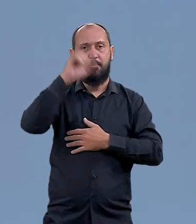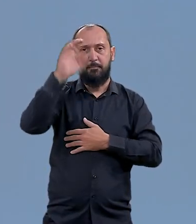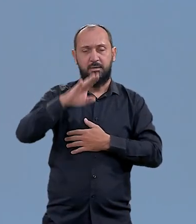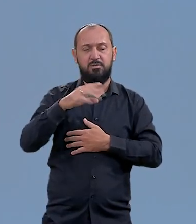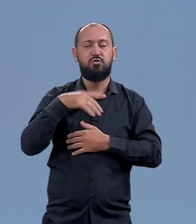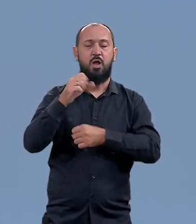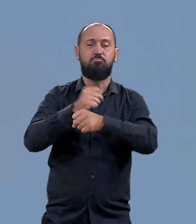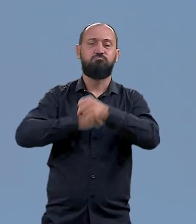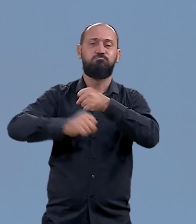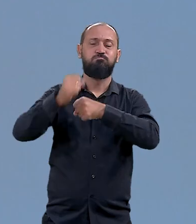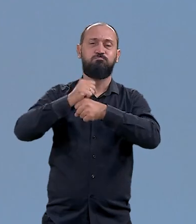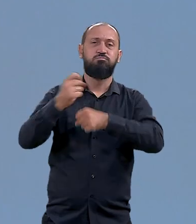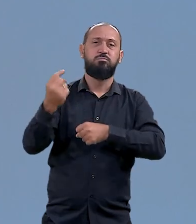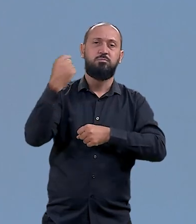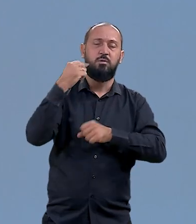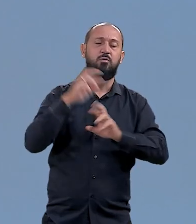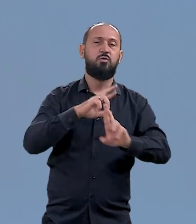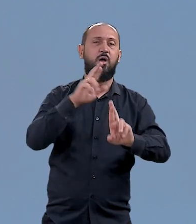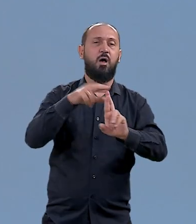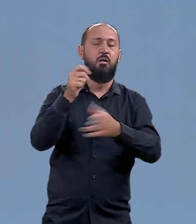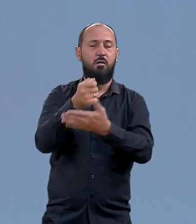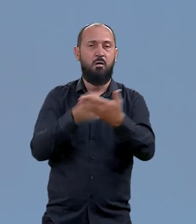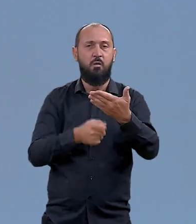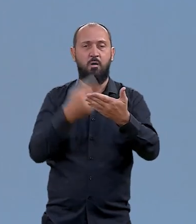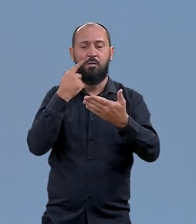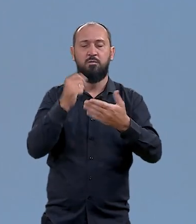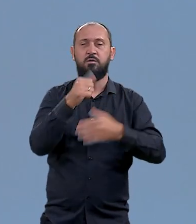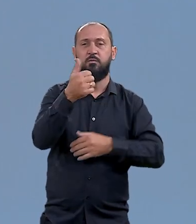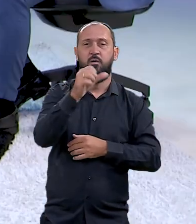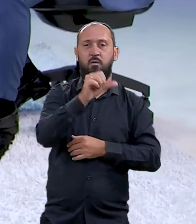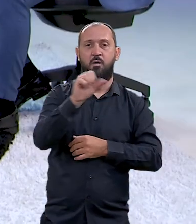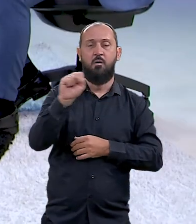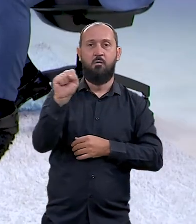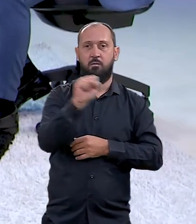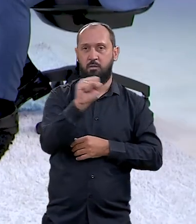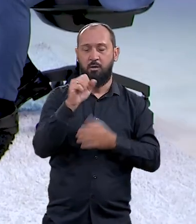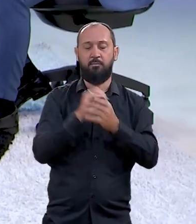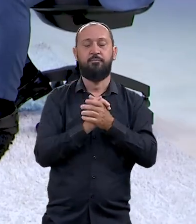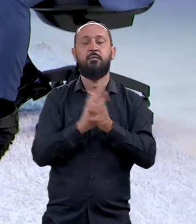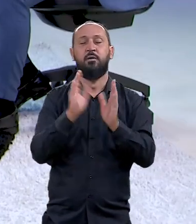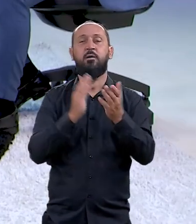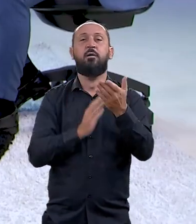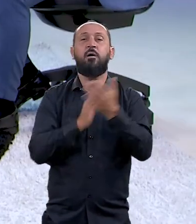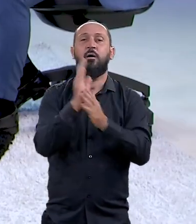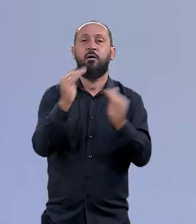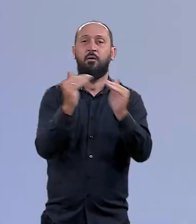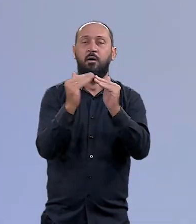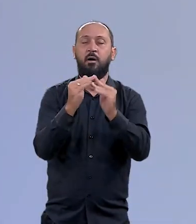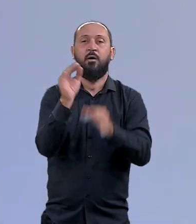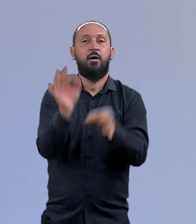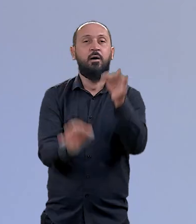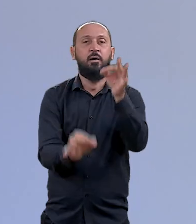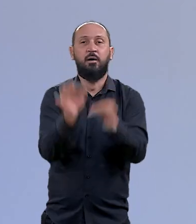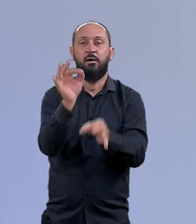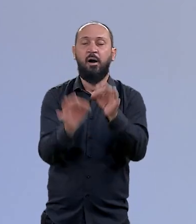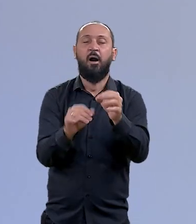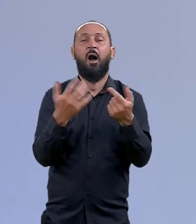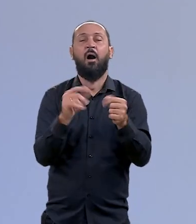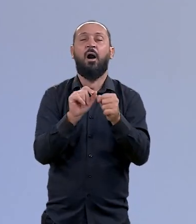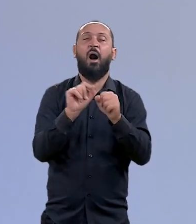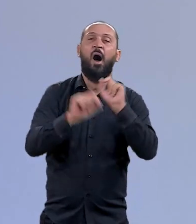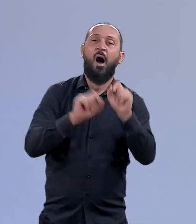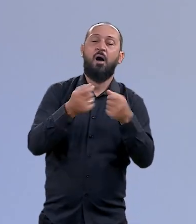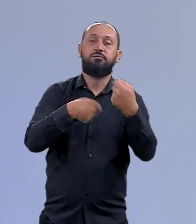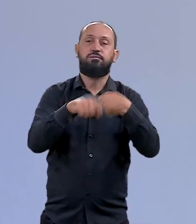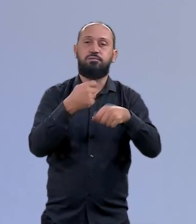eleitorais? Porque acontece muitas vezes de não serem por leis, né? E aí as pessoas podem ficar em dúvida. Bom, nós aqui, o Brasil,